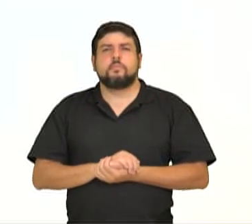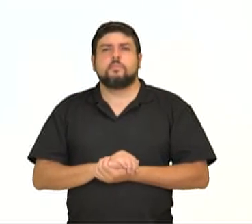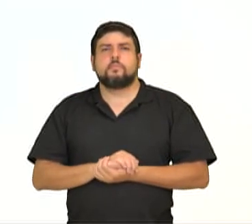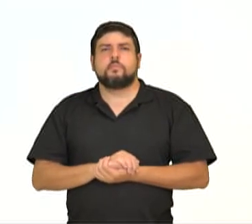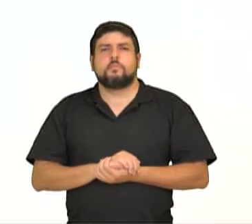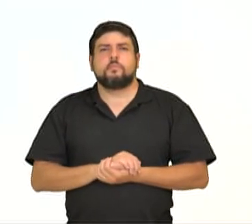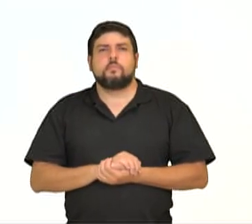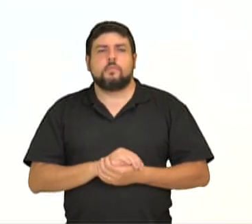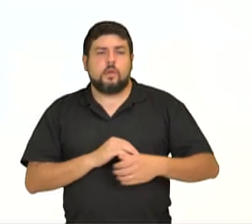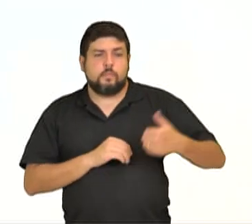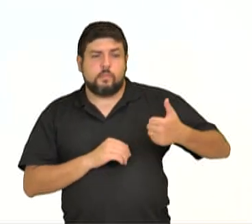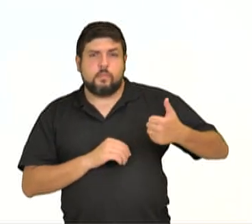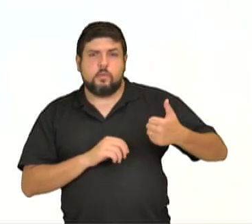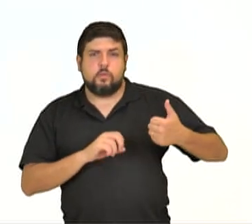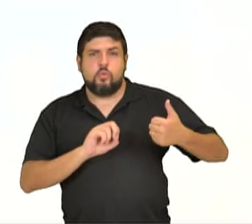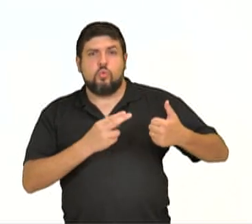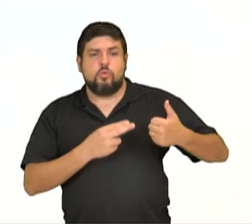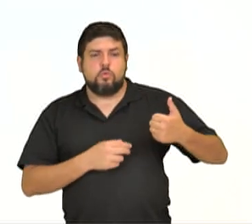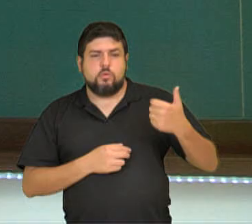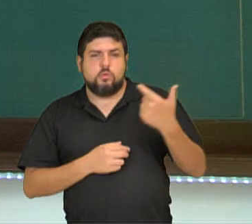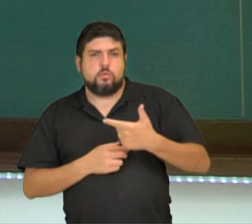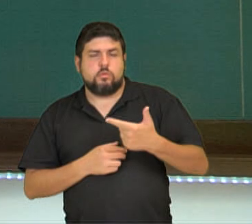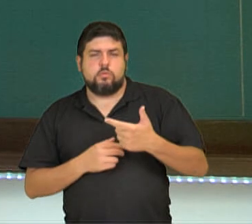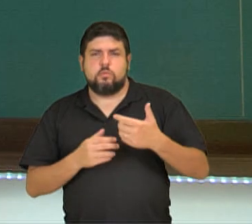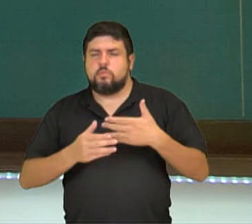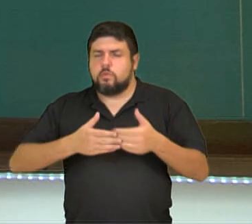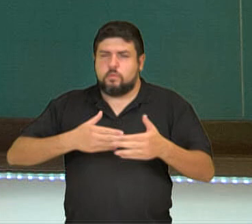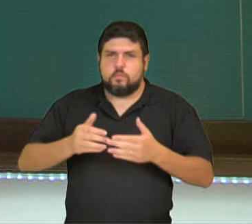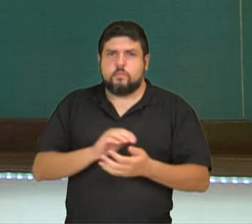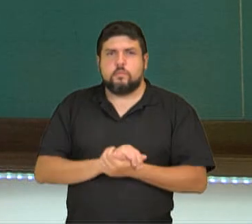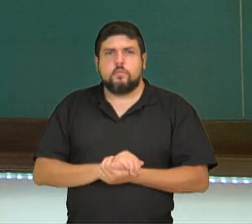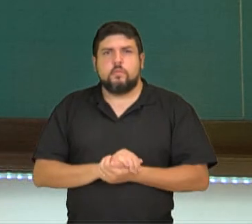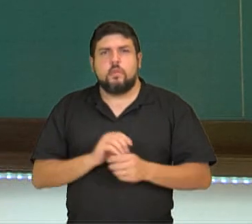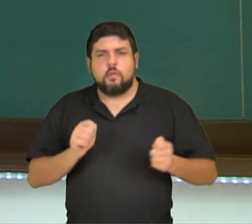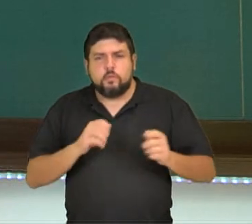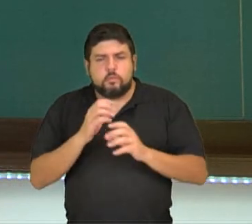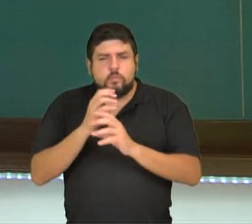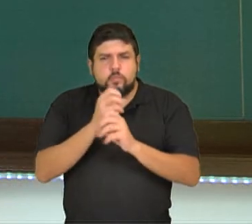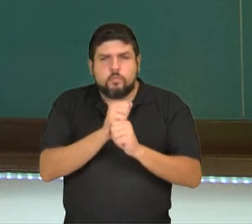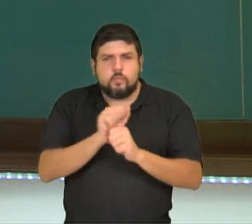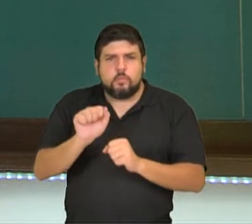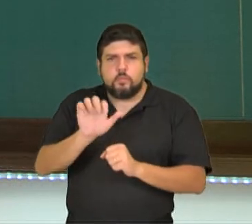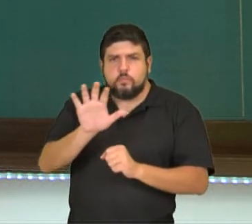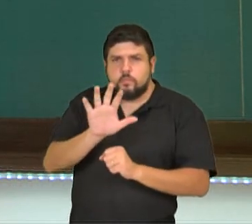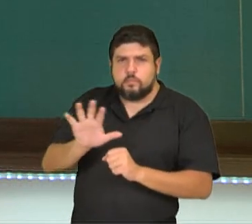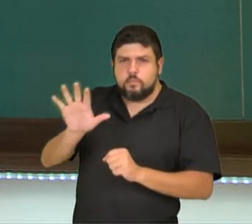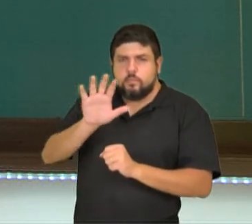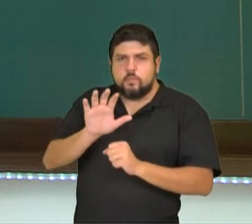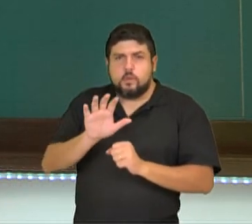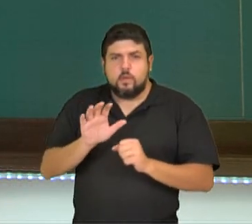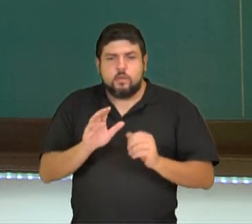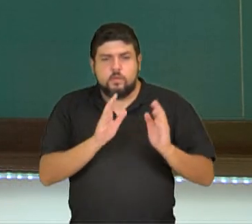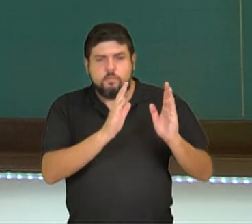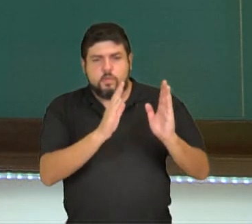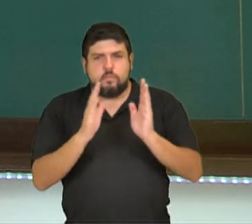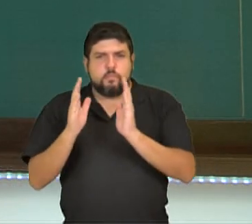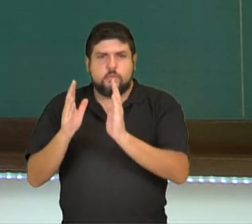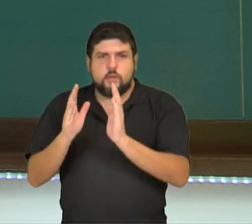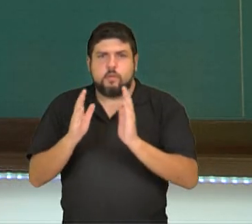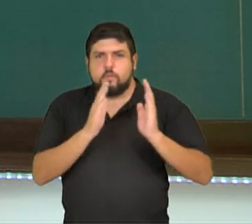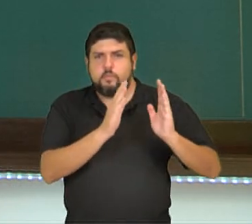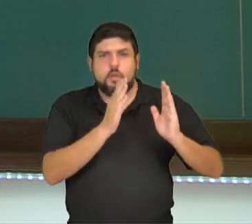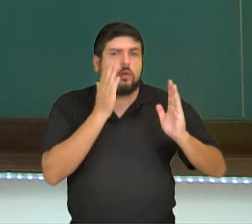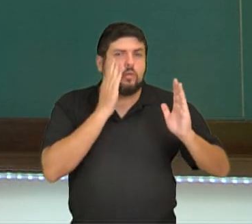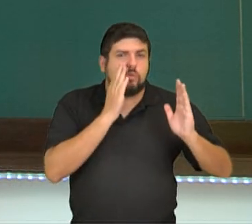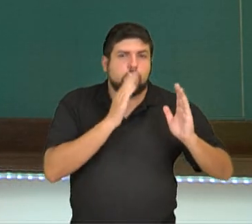Primeira ou segunda, tanto faz a ordem, ok? E nós podemos calcular a área desta figura somando as partes, a parte azul